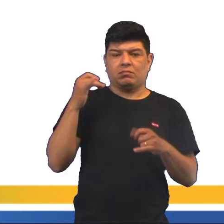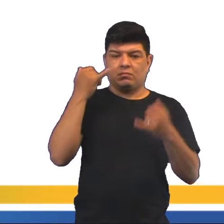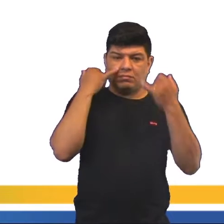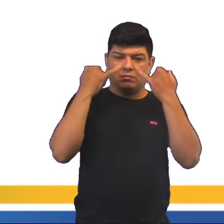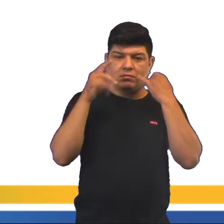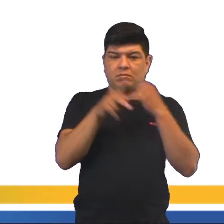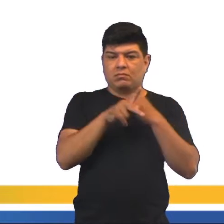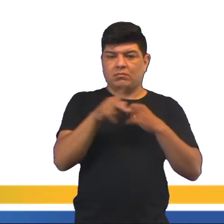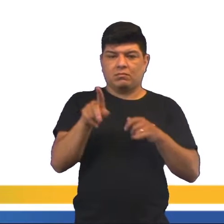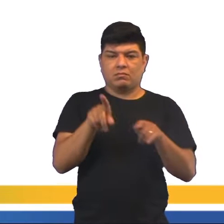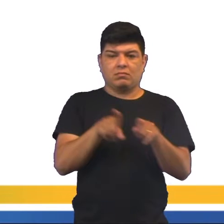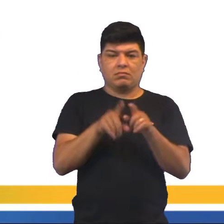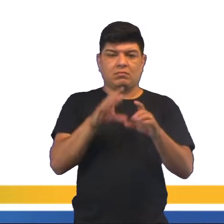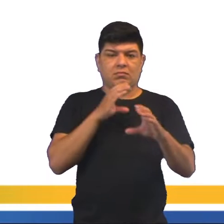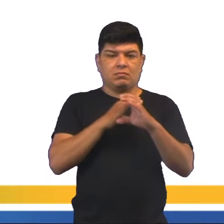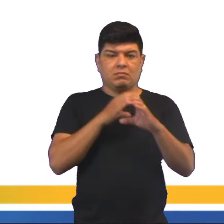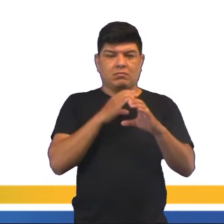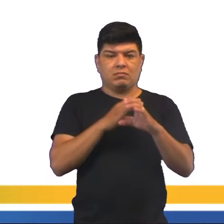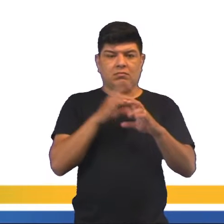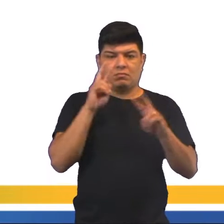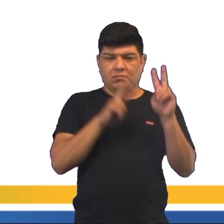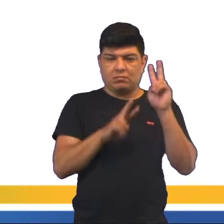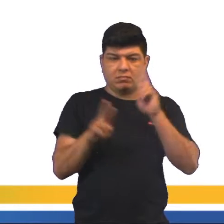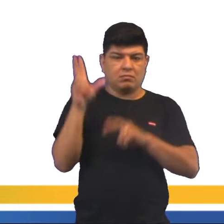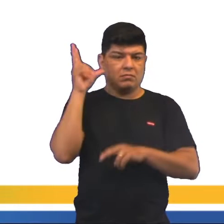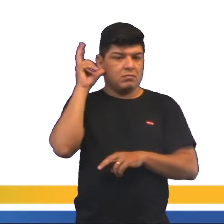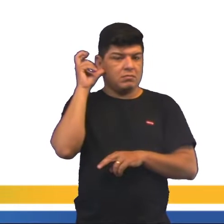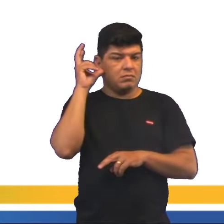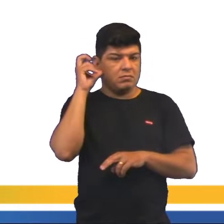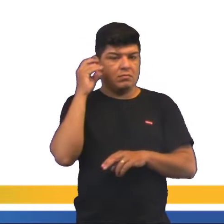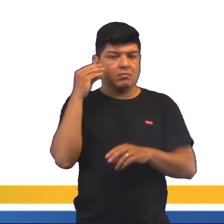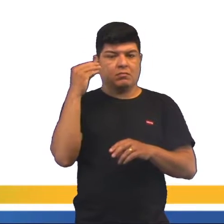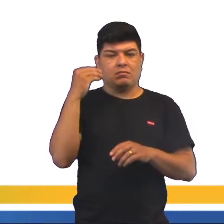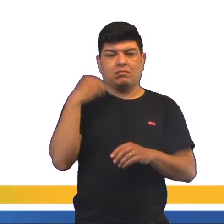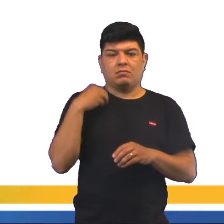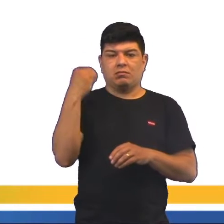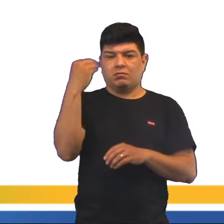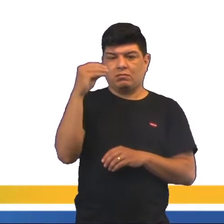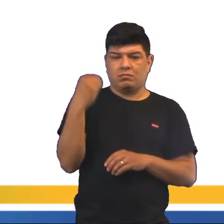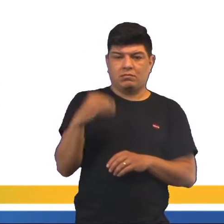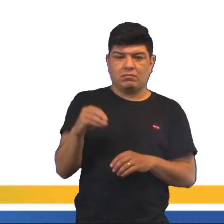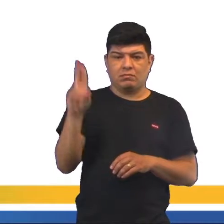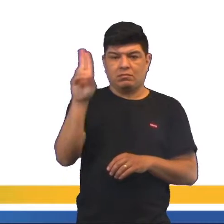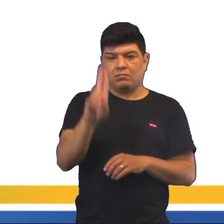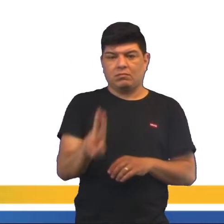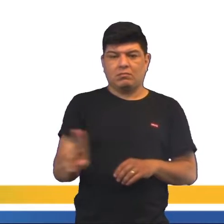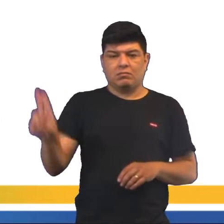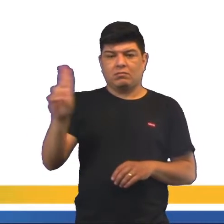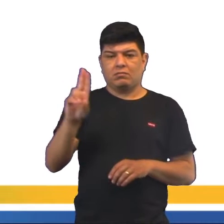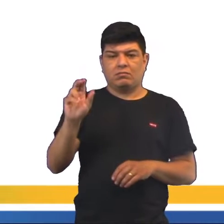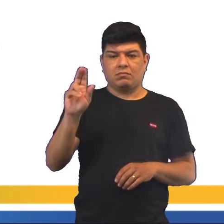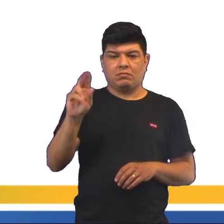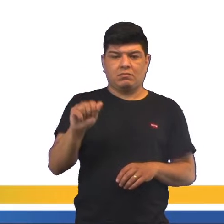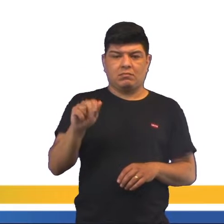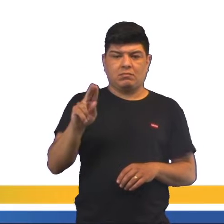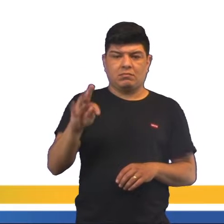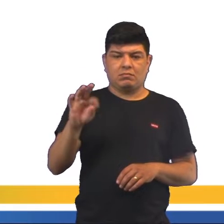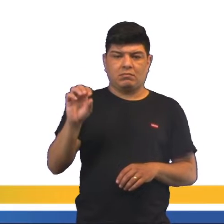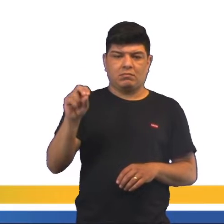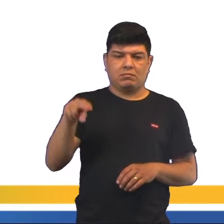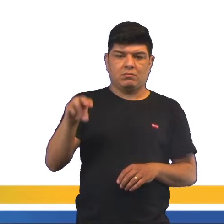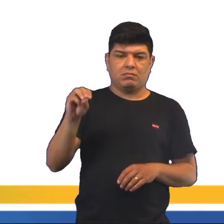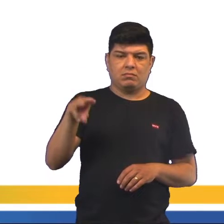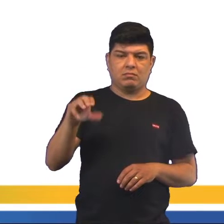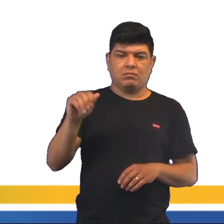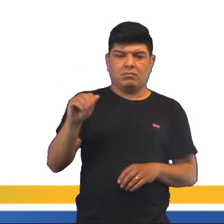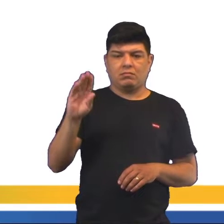e professor do Departamento de Comunicação Audiovisual e Publicidade da Universidade